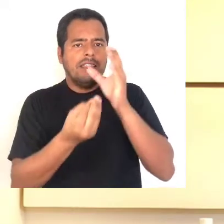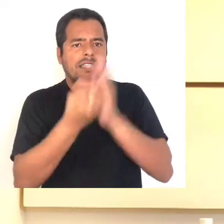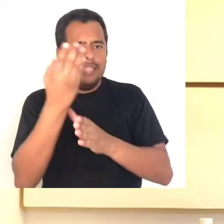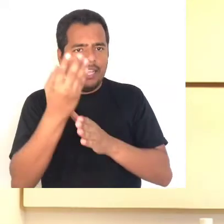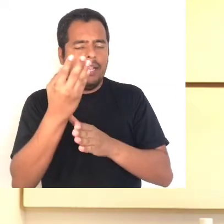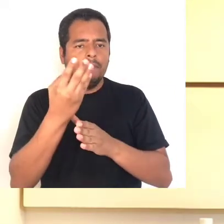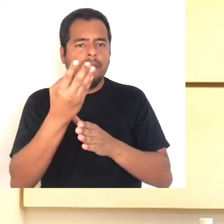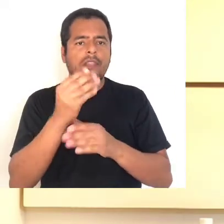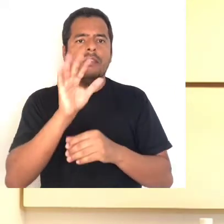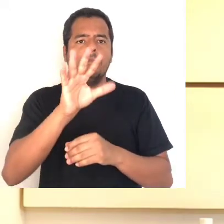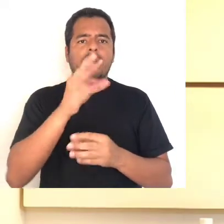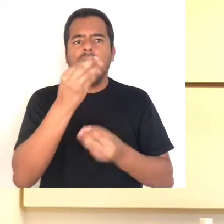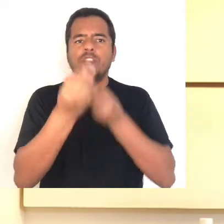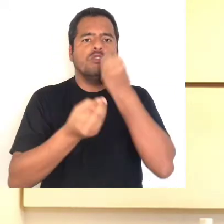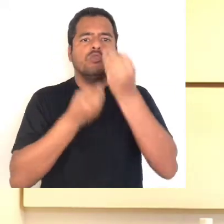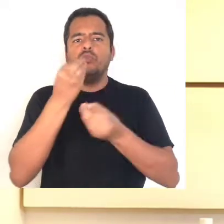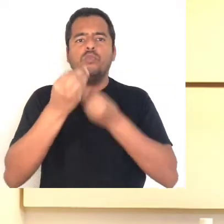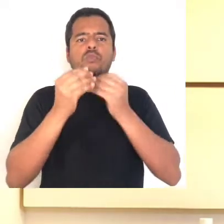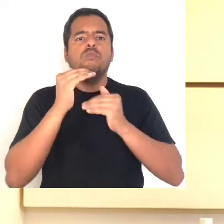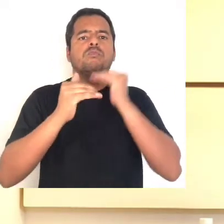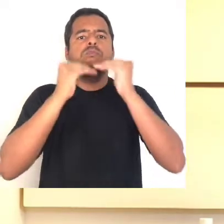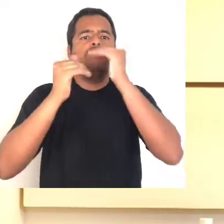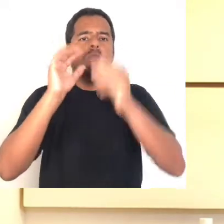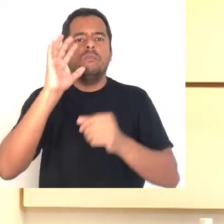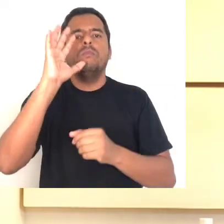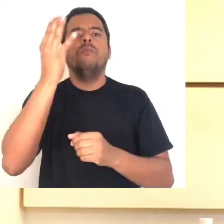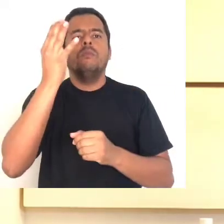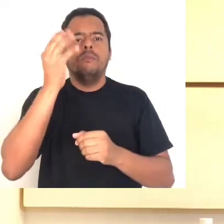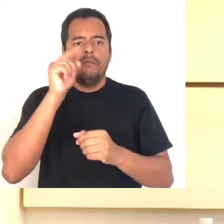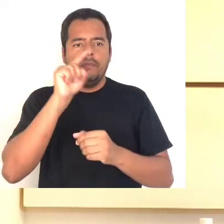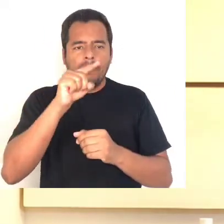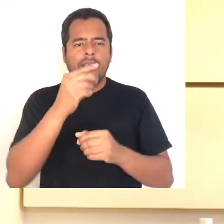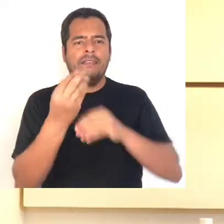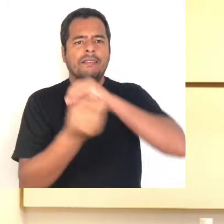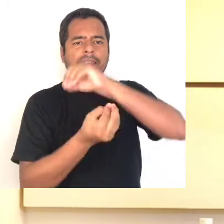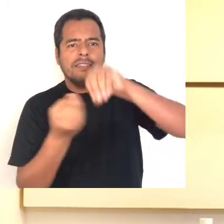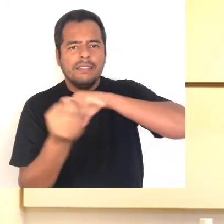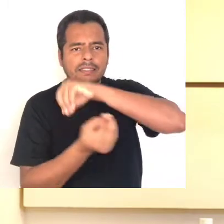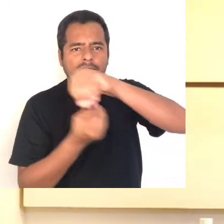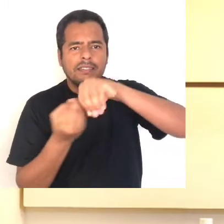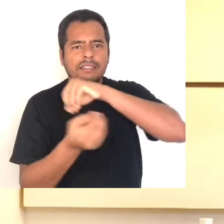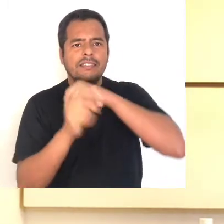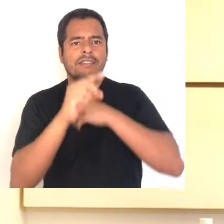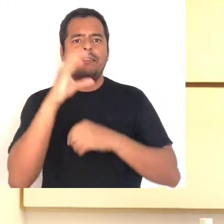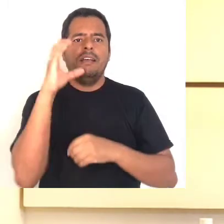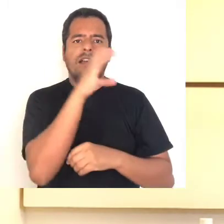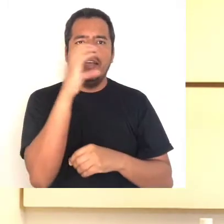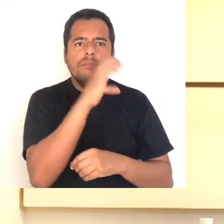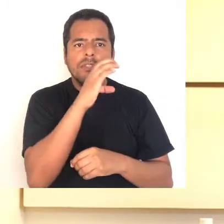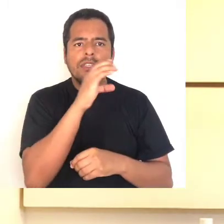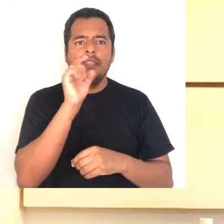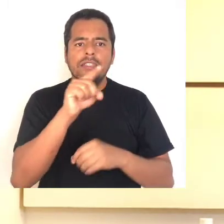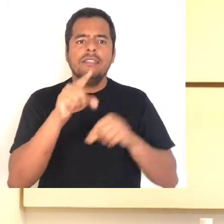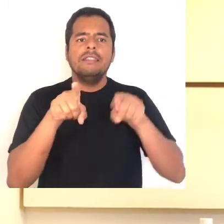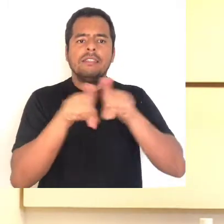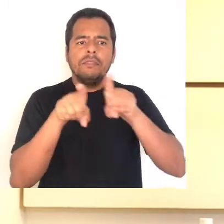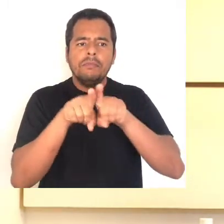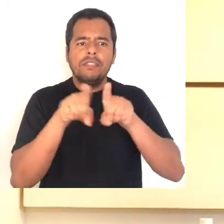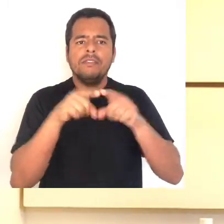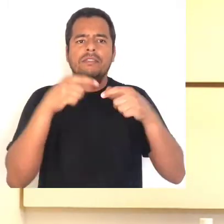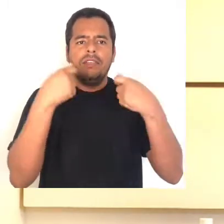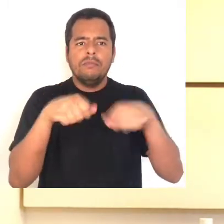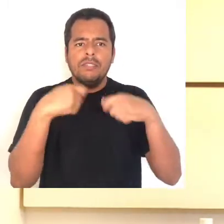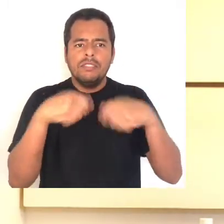atacar esse carbocátion, tá bom? Mas como é que esse processo ocorre? A reação de substituição por si só ela já vai ser uma reação